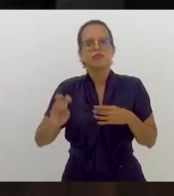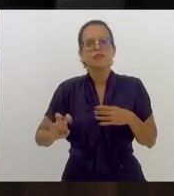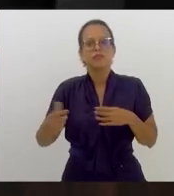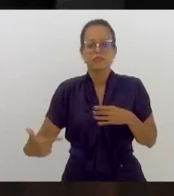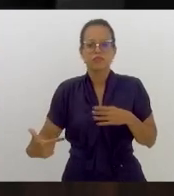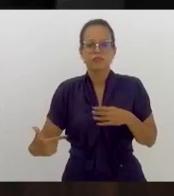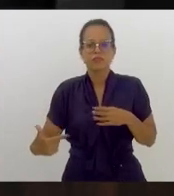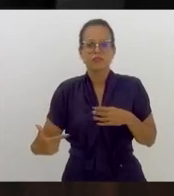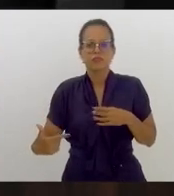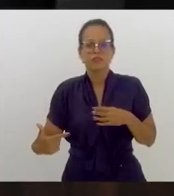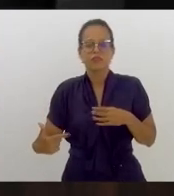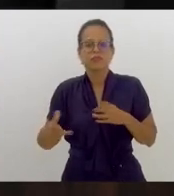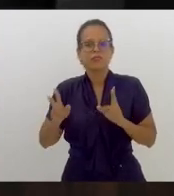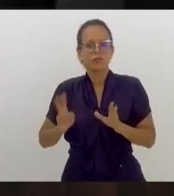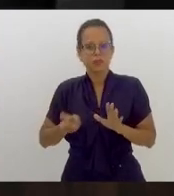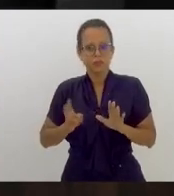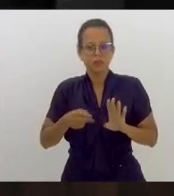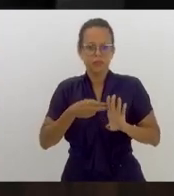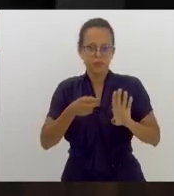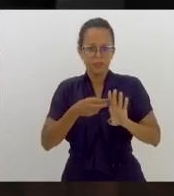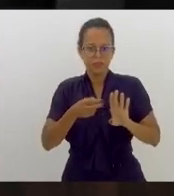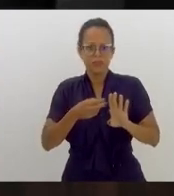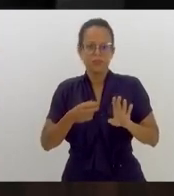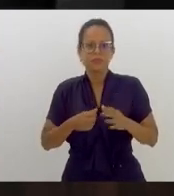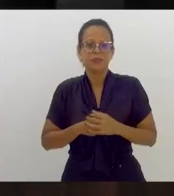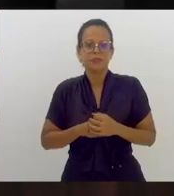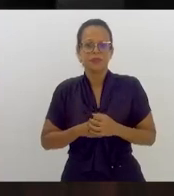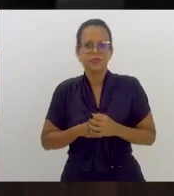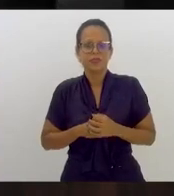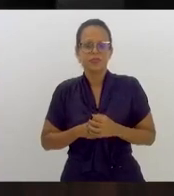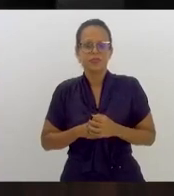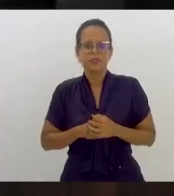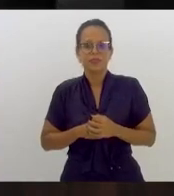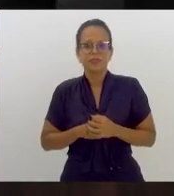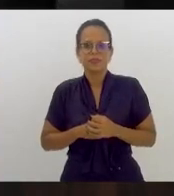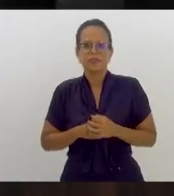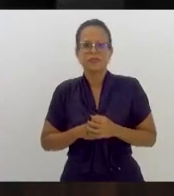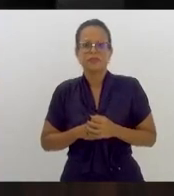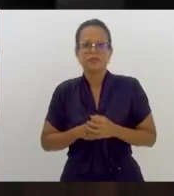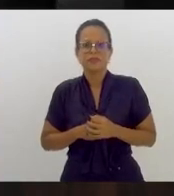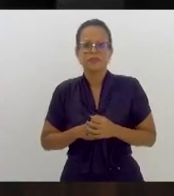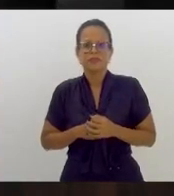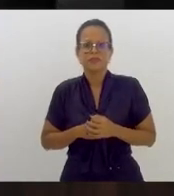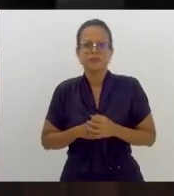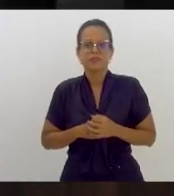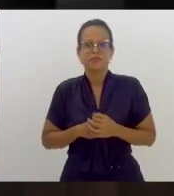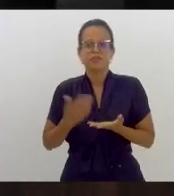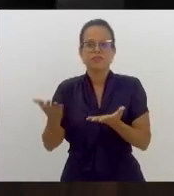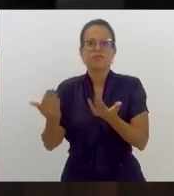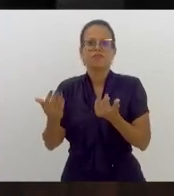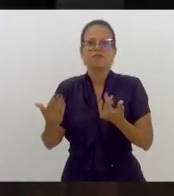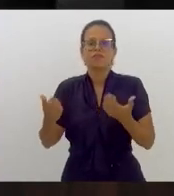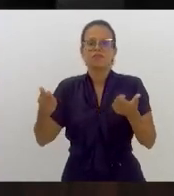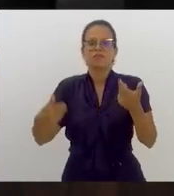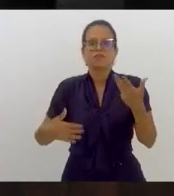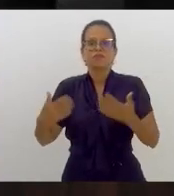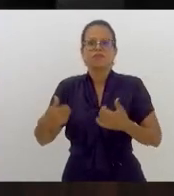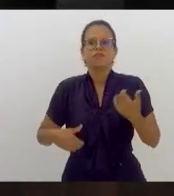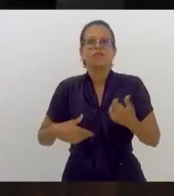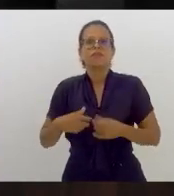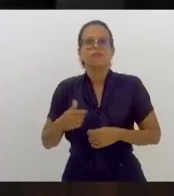52, pela manutenção de veto, salvo destaque do 31. Para emitir parecer sobre os